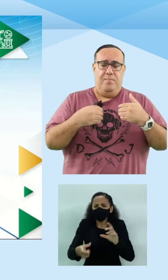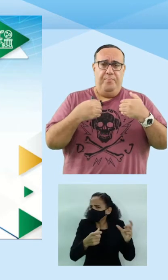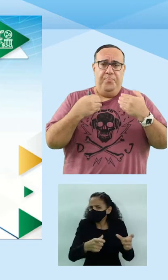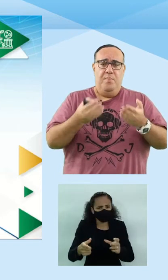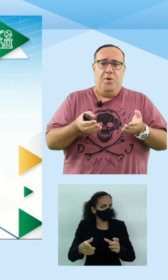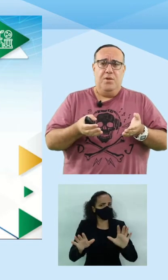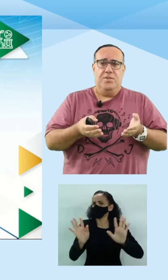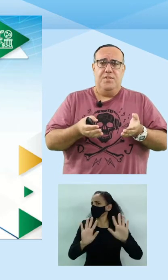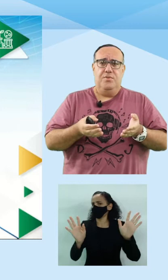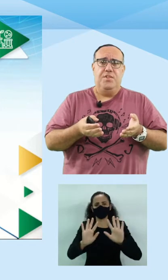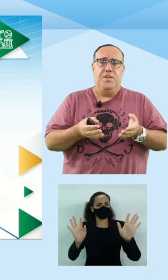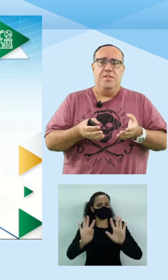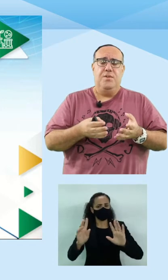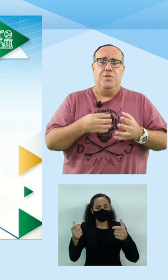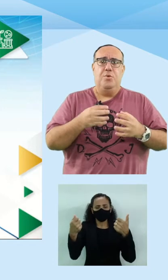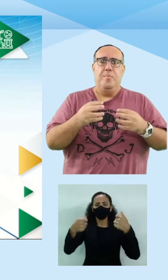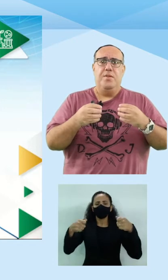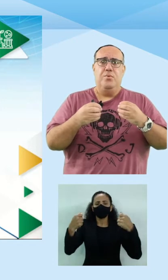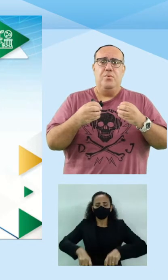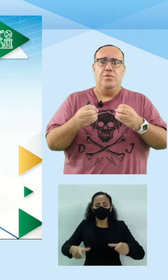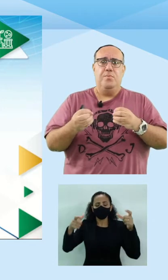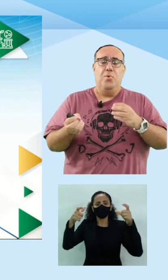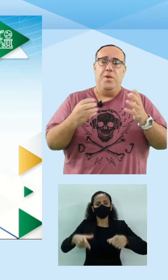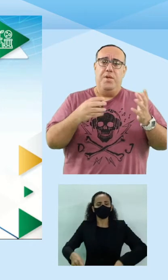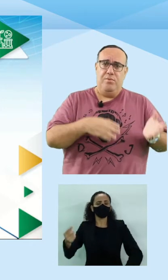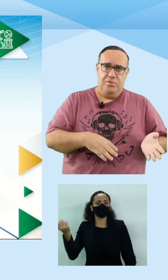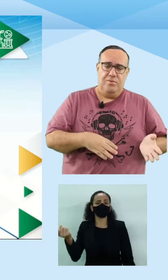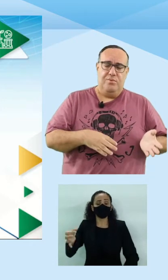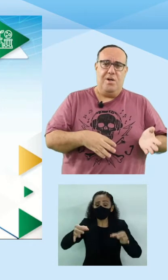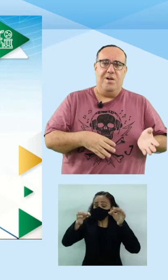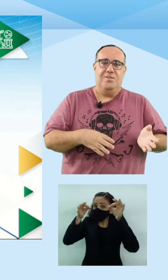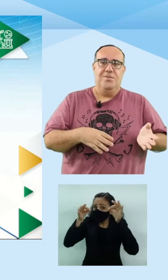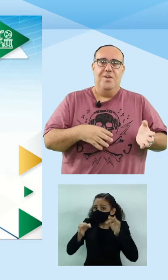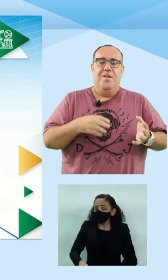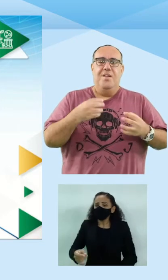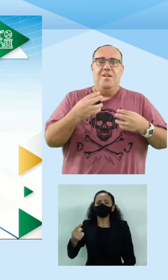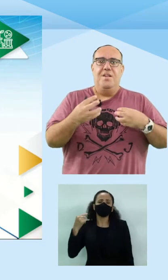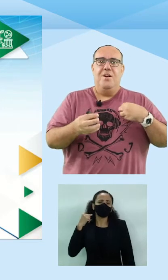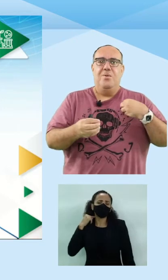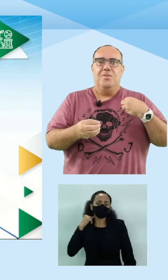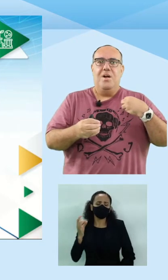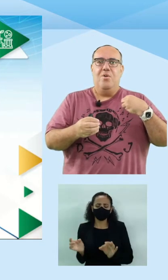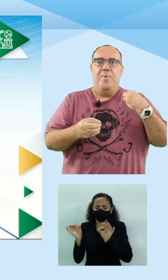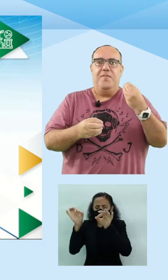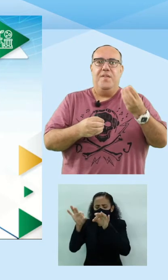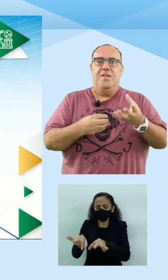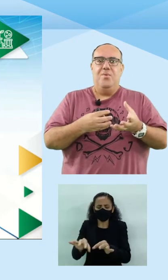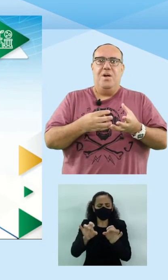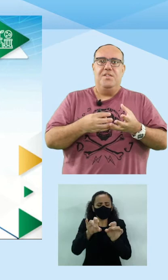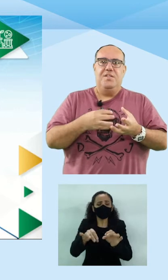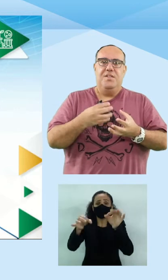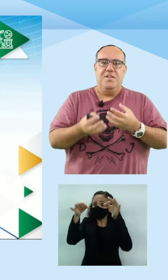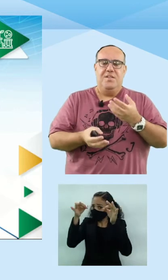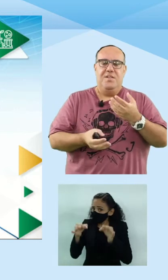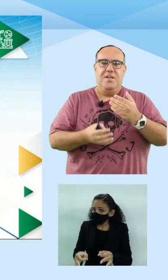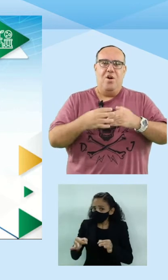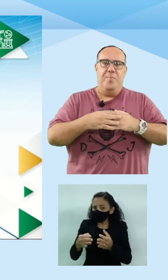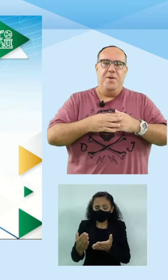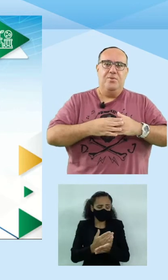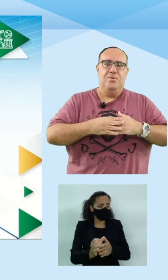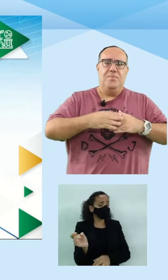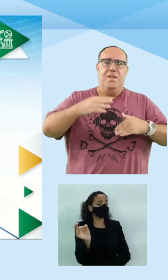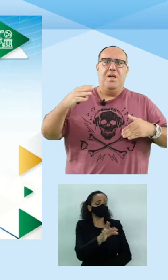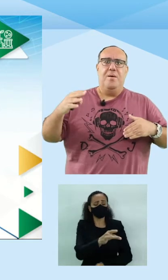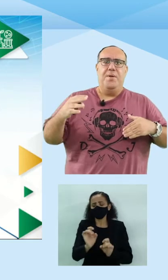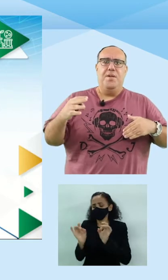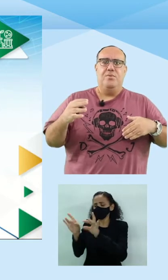causa pode acontecer o seguinte: o entupimento dos bueiros, no caso, e acometendo a incidência de